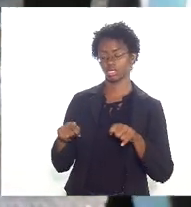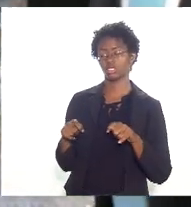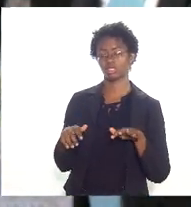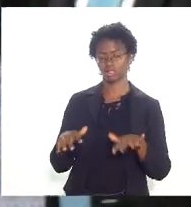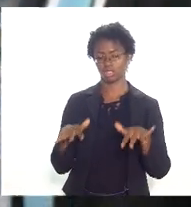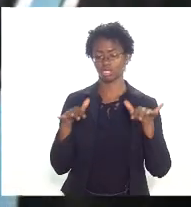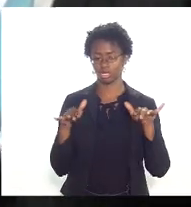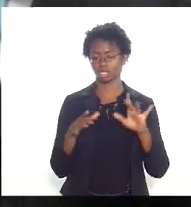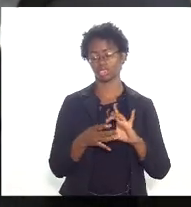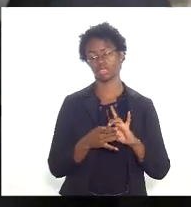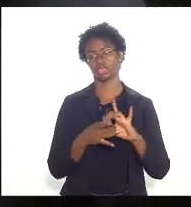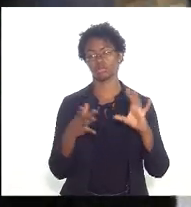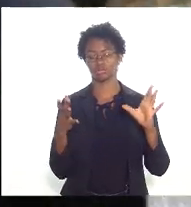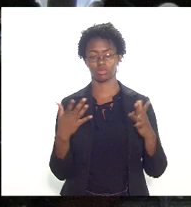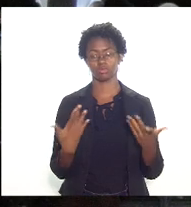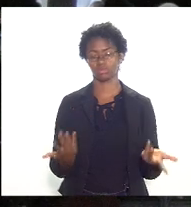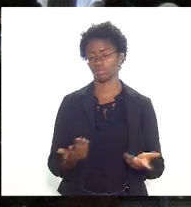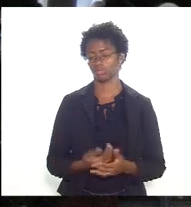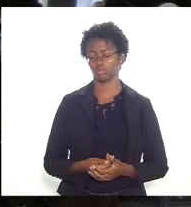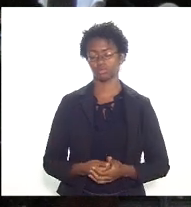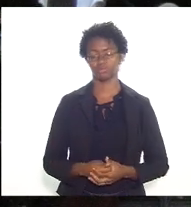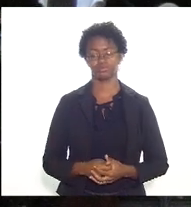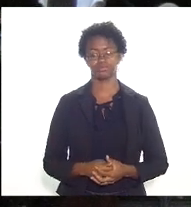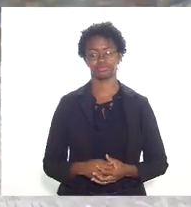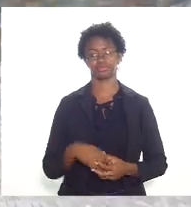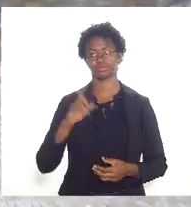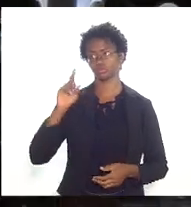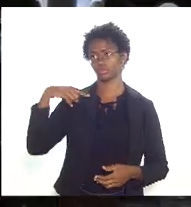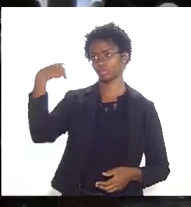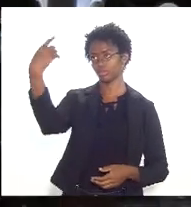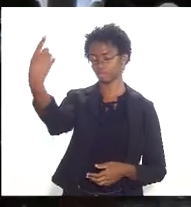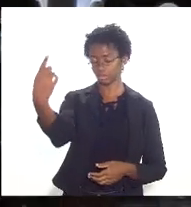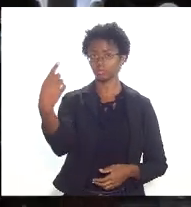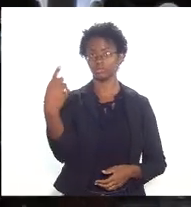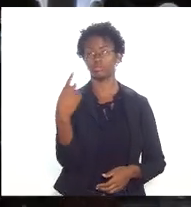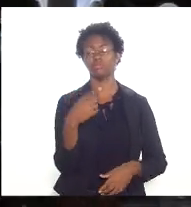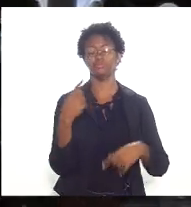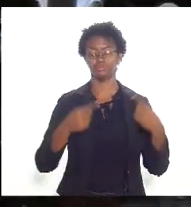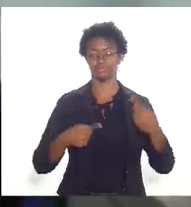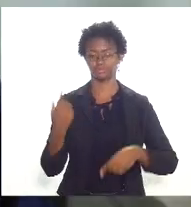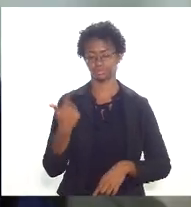pública um toque tá dando espera voltaria para